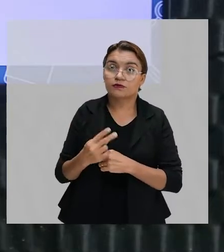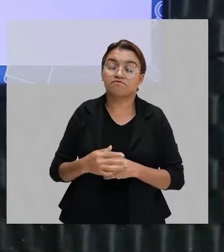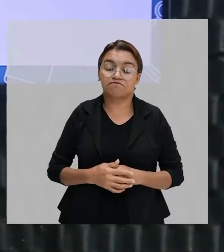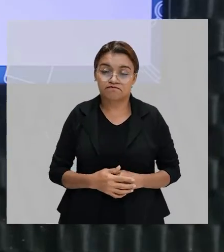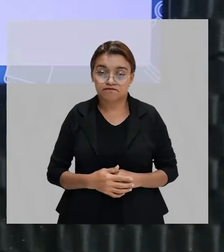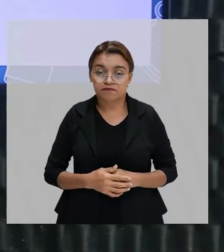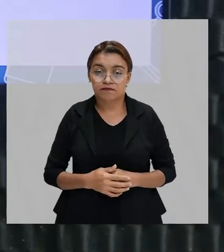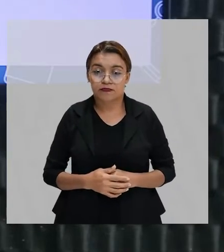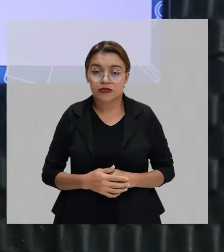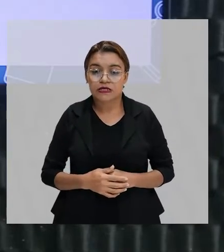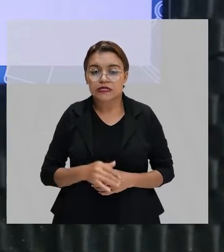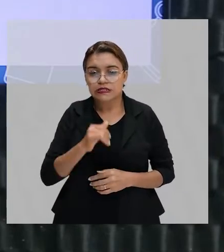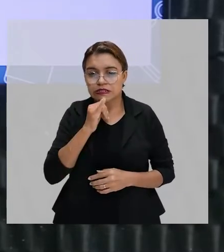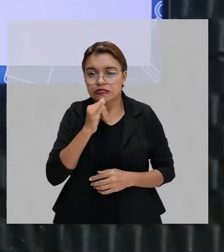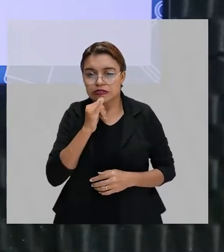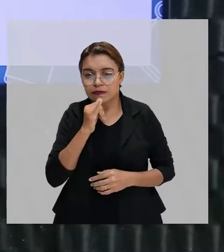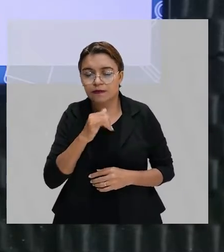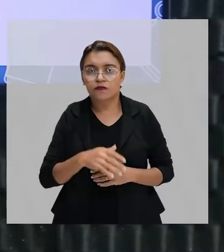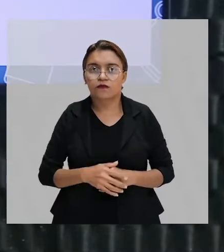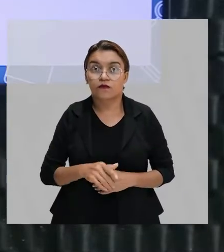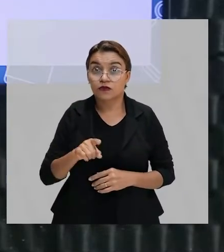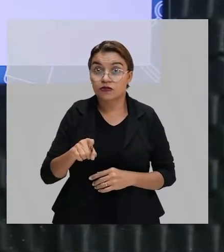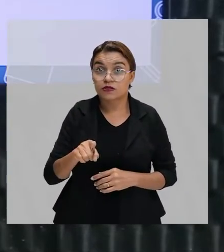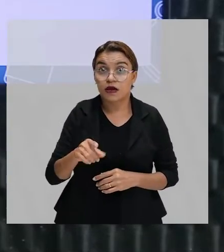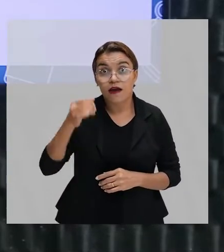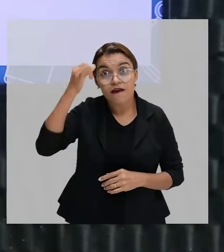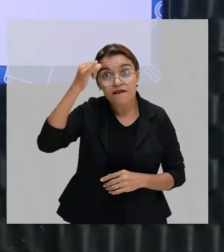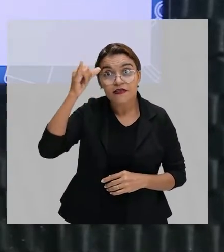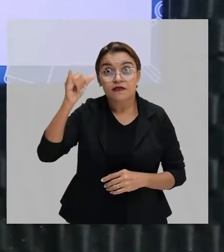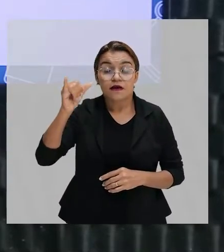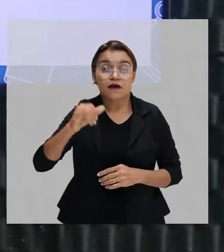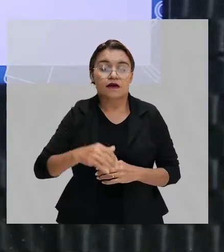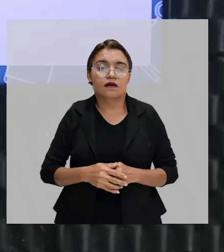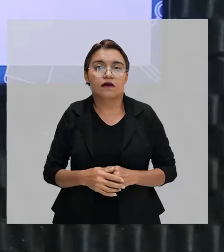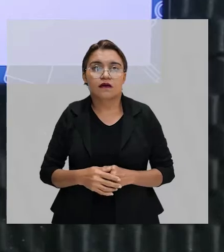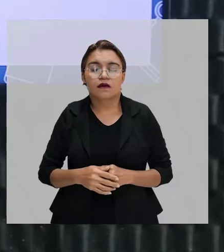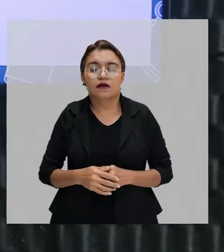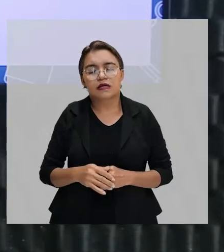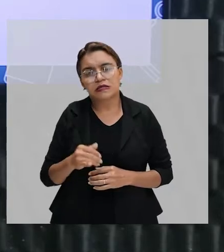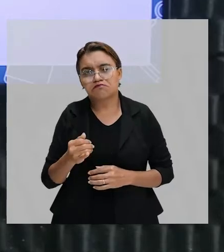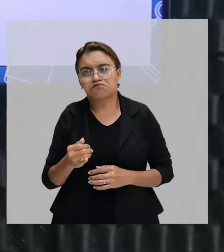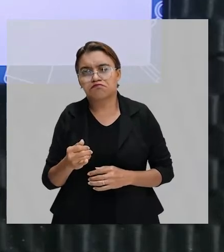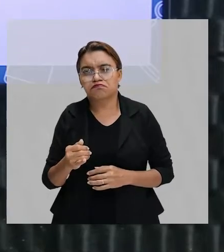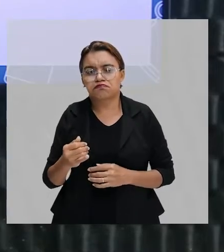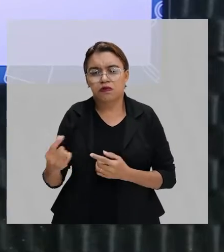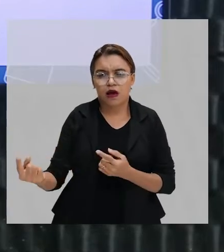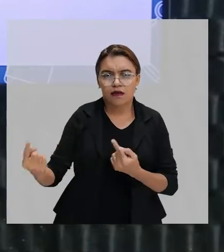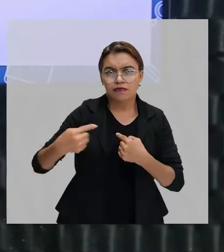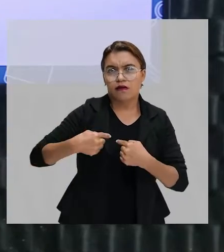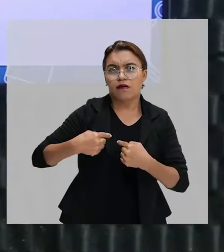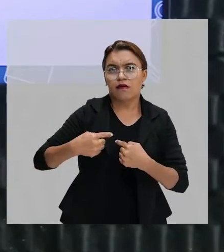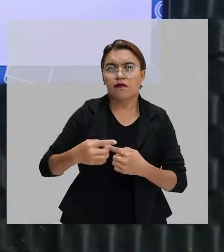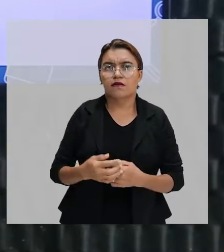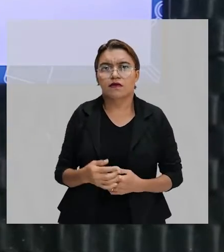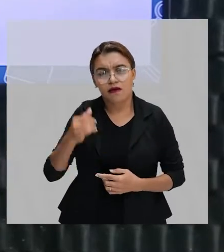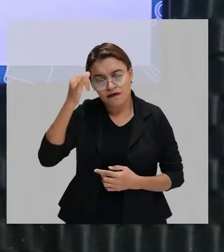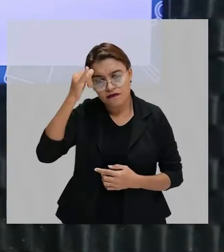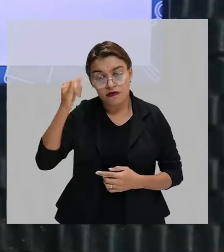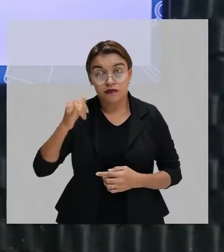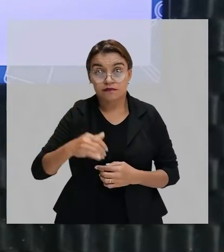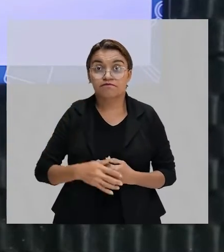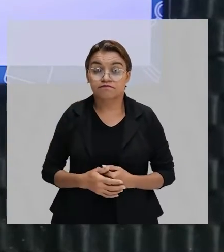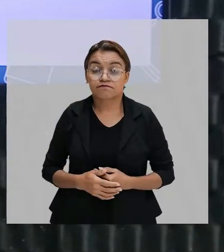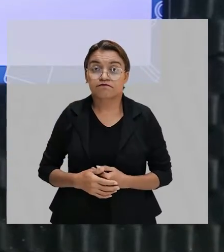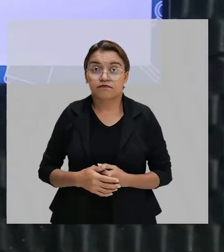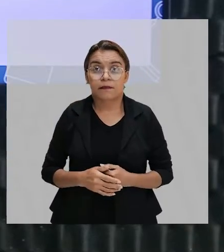alguma forma imobilizar ali uma pessoa que está ali agredindo imobilizar um ataque controlar o ataque se defender de um ataque